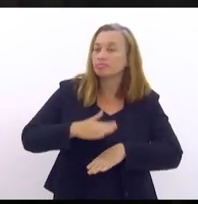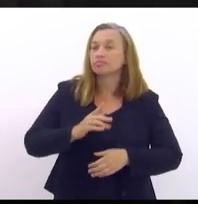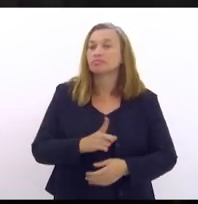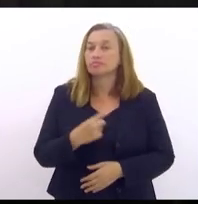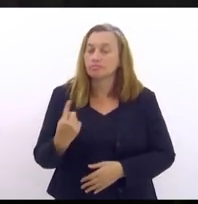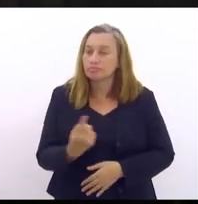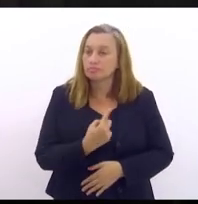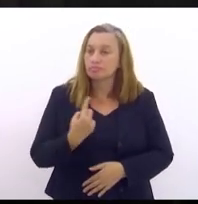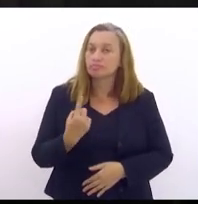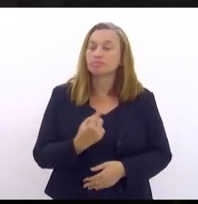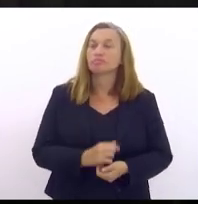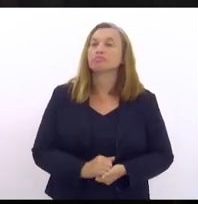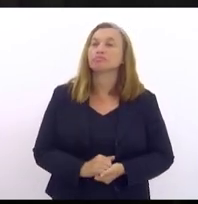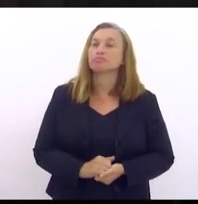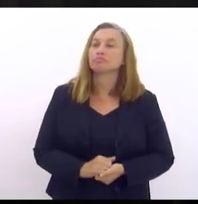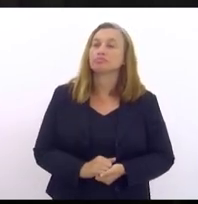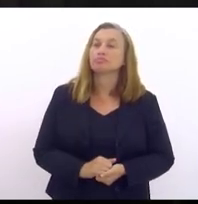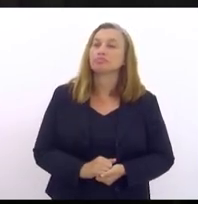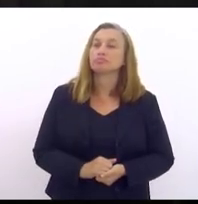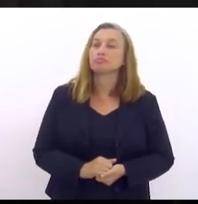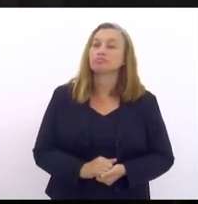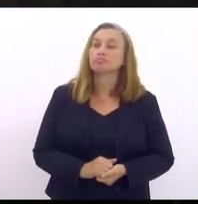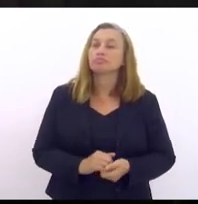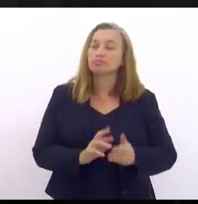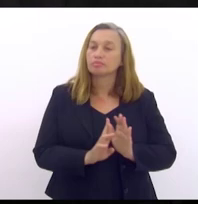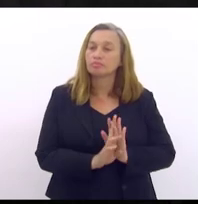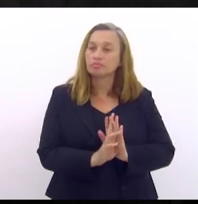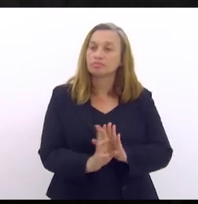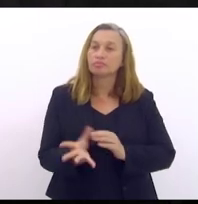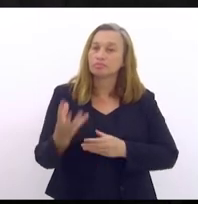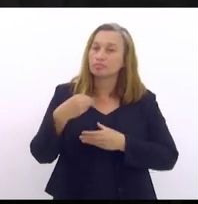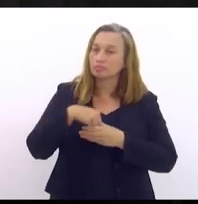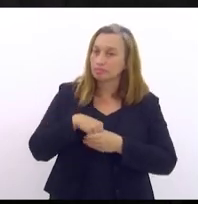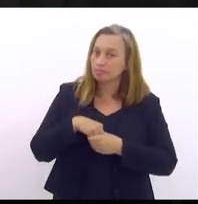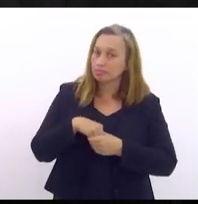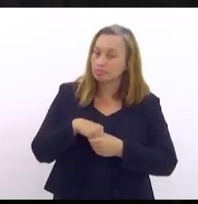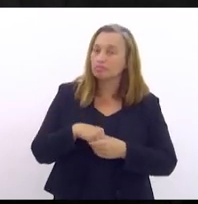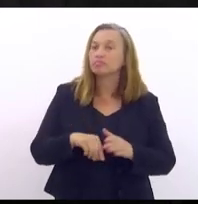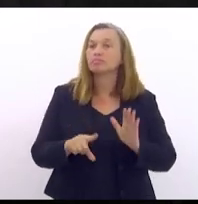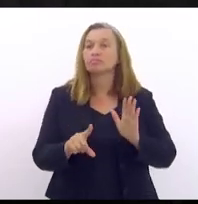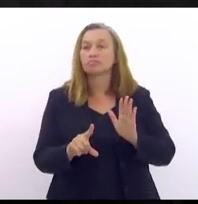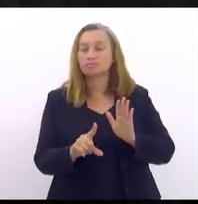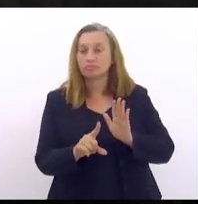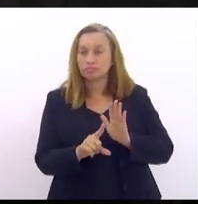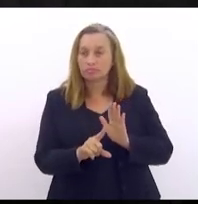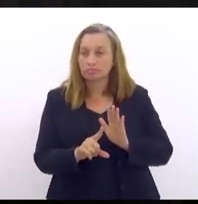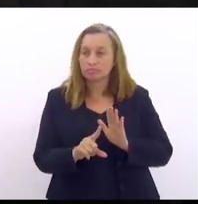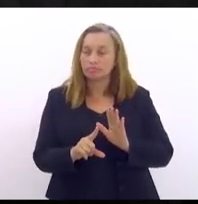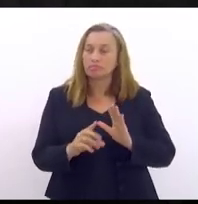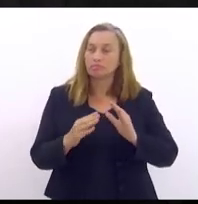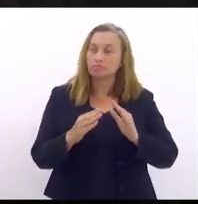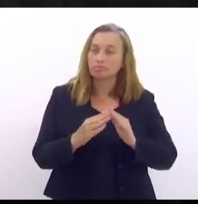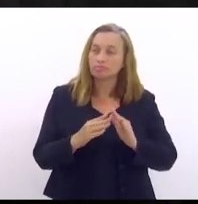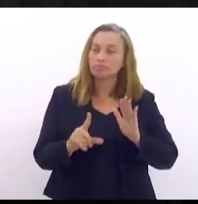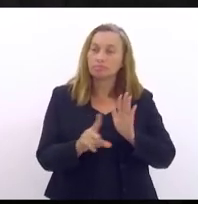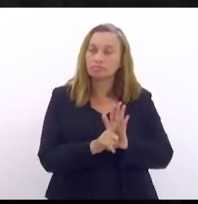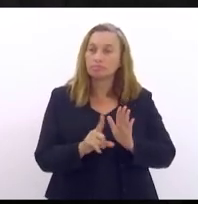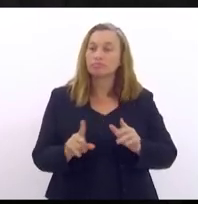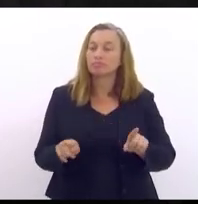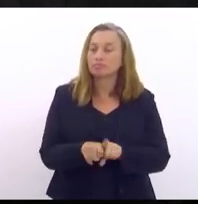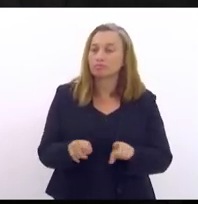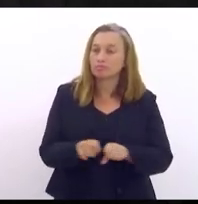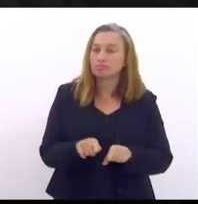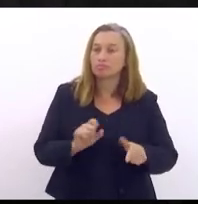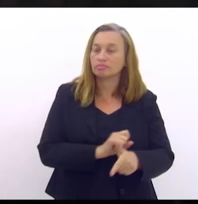nós sejamos este representante dentro do Legislativo e também associado ao nosso Poder Executivo